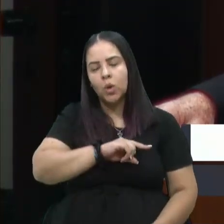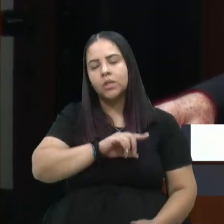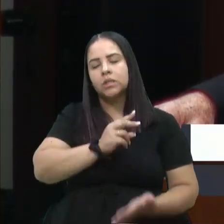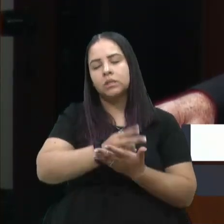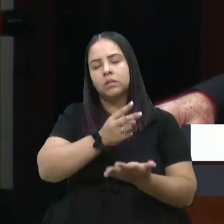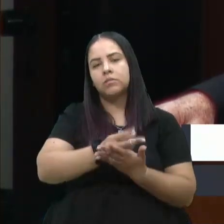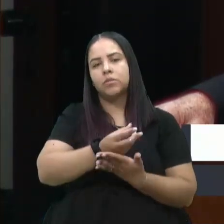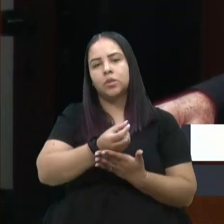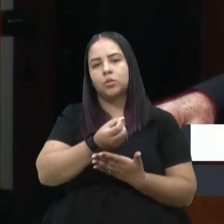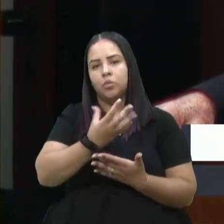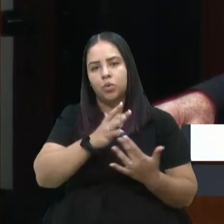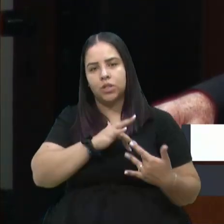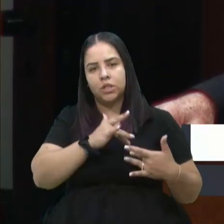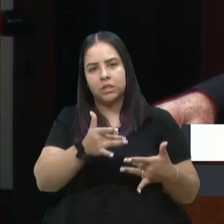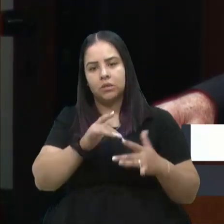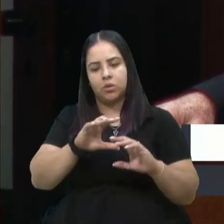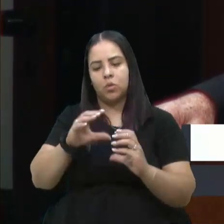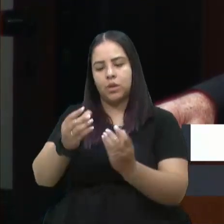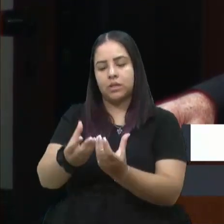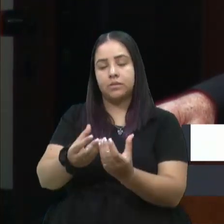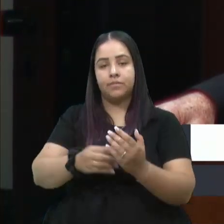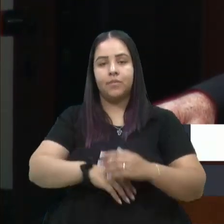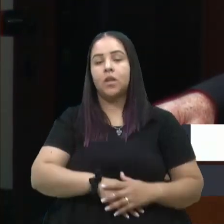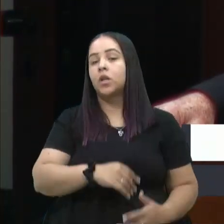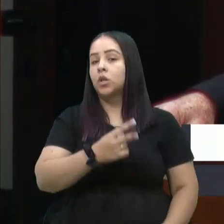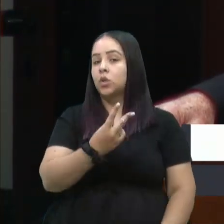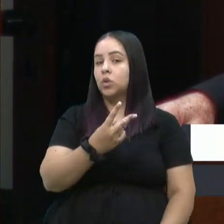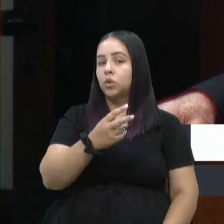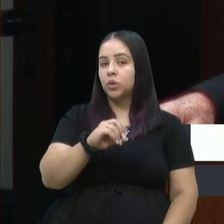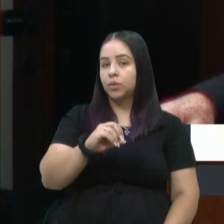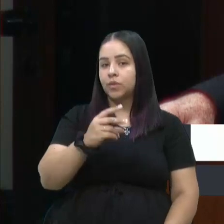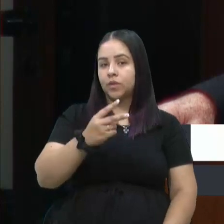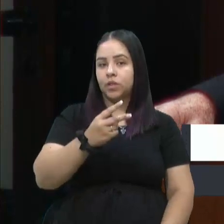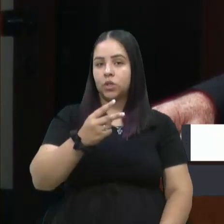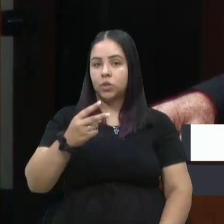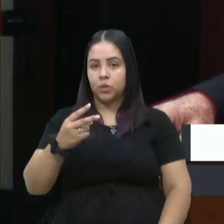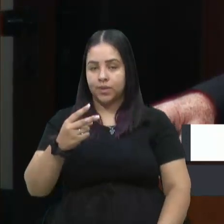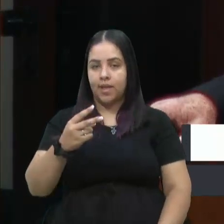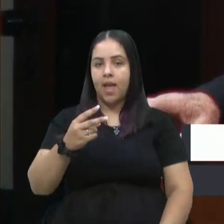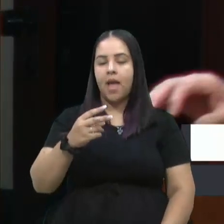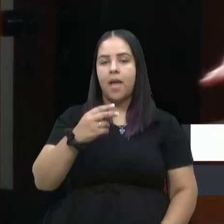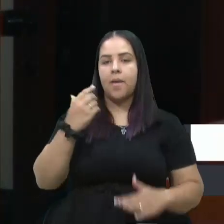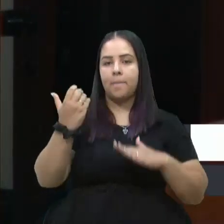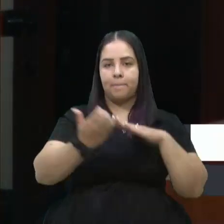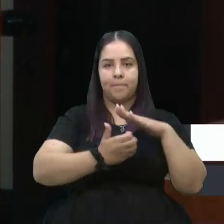comunidade. Em 2022, a empresa Codeca,